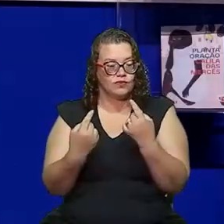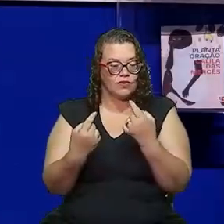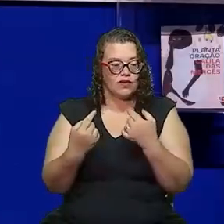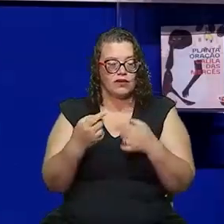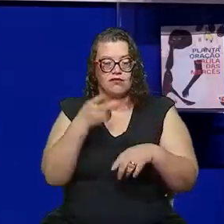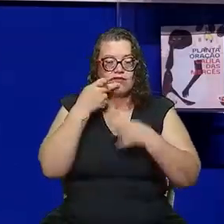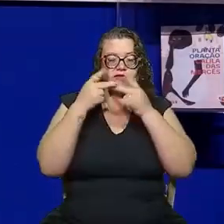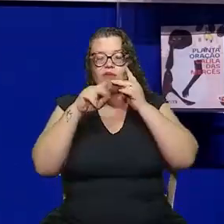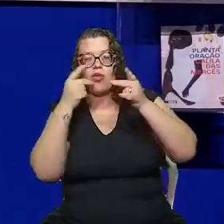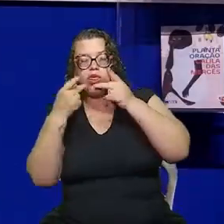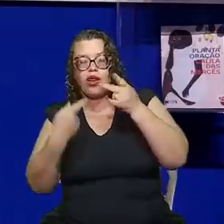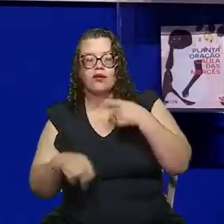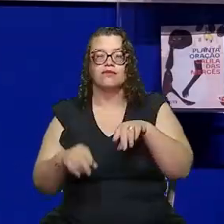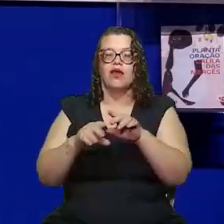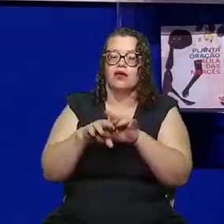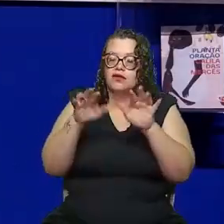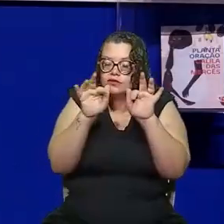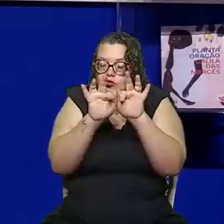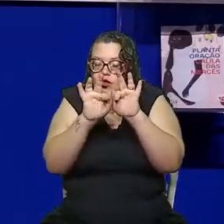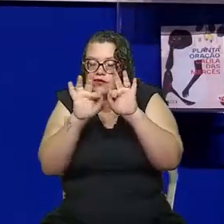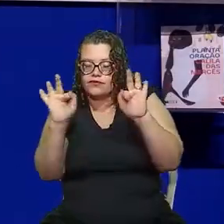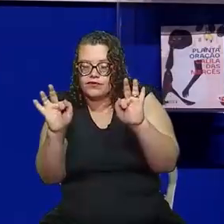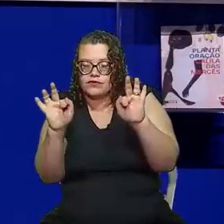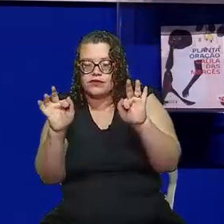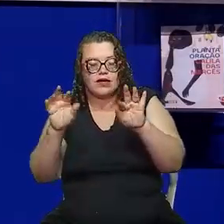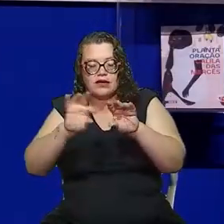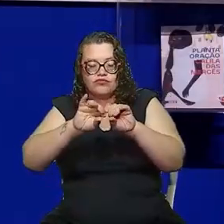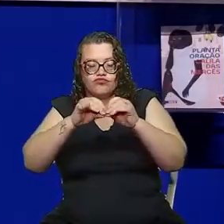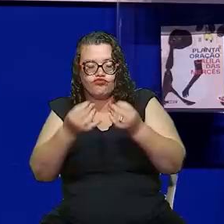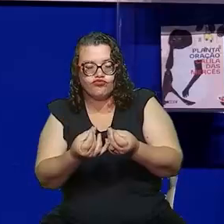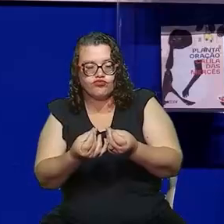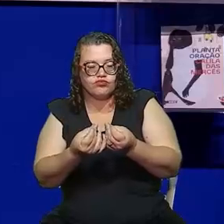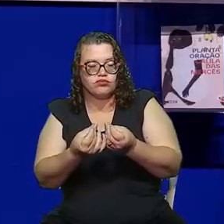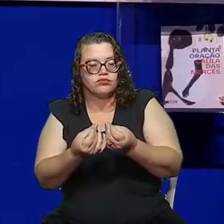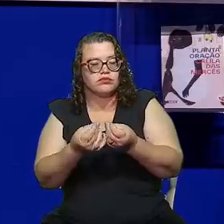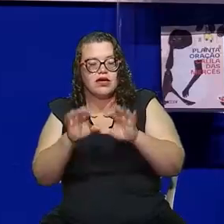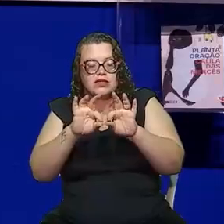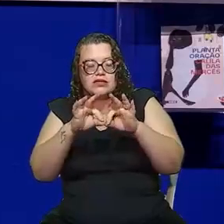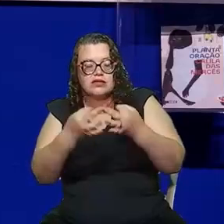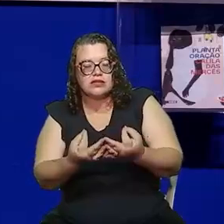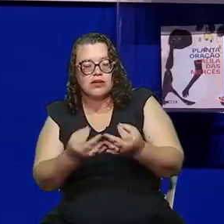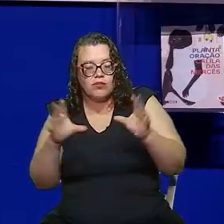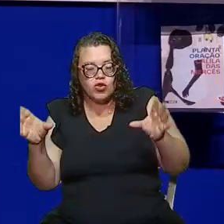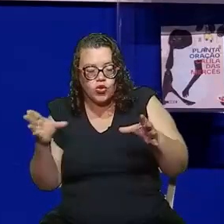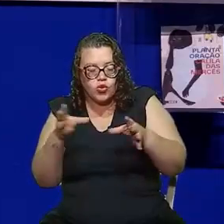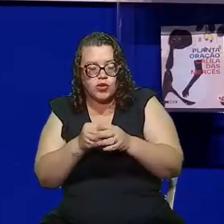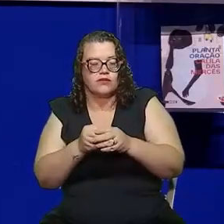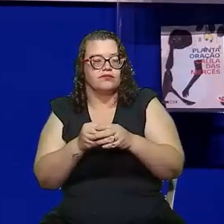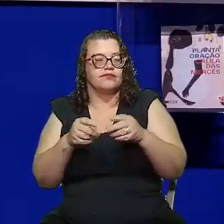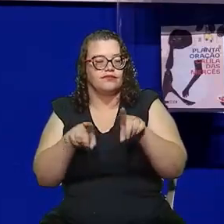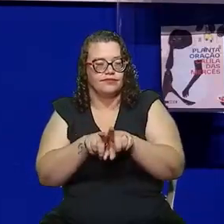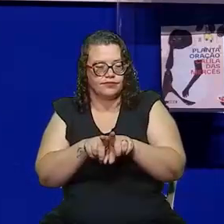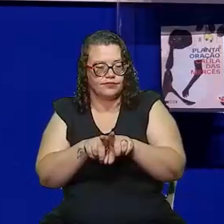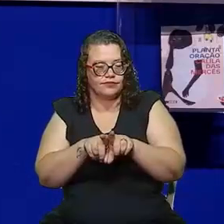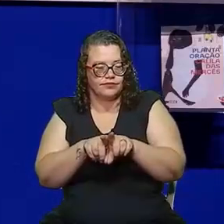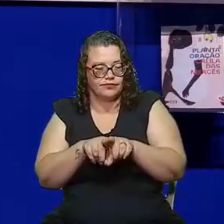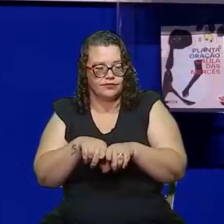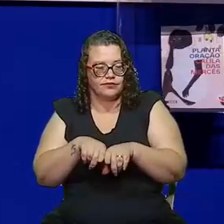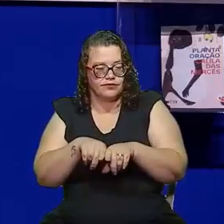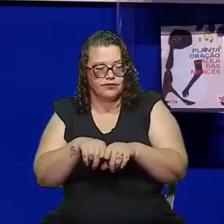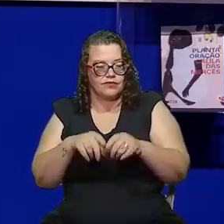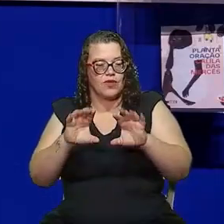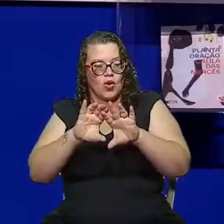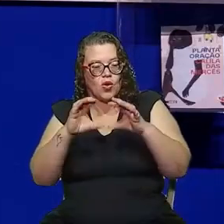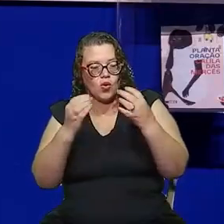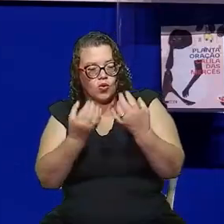falando, e a Morgana, numa frase, ela simplifica. Então, eu acho que Liga dos Solos e o Clube